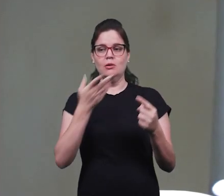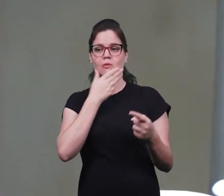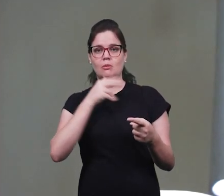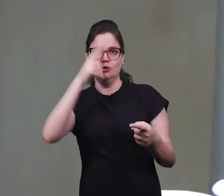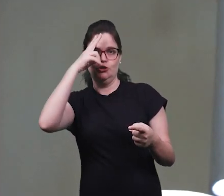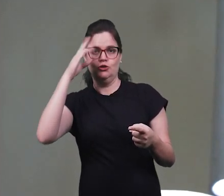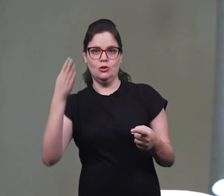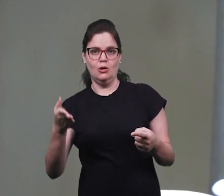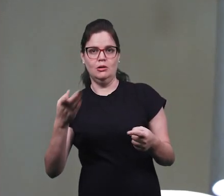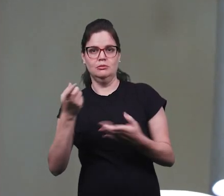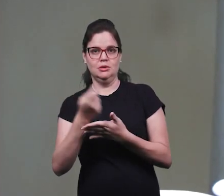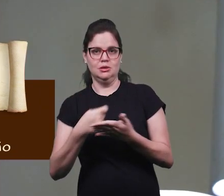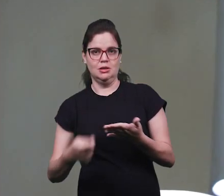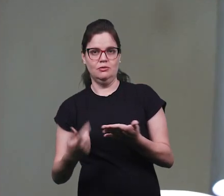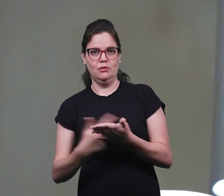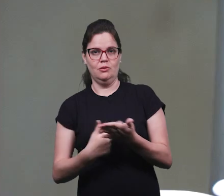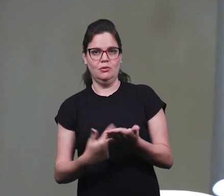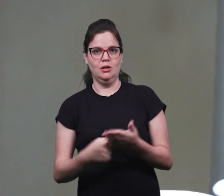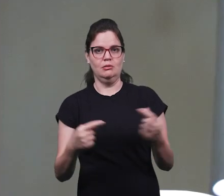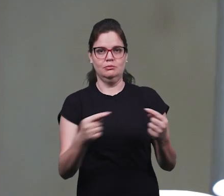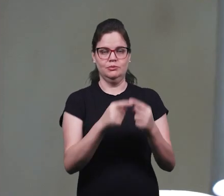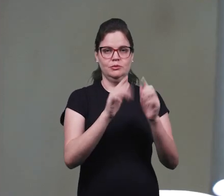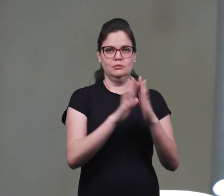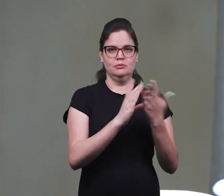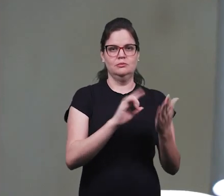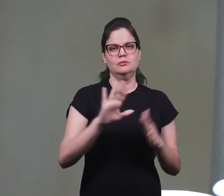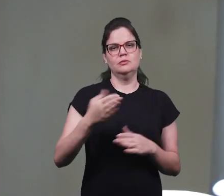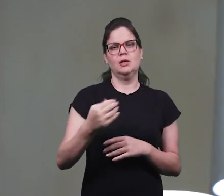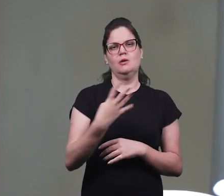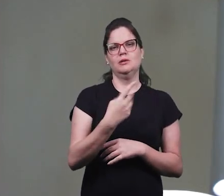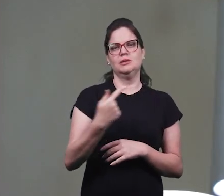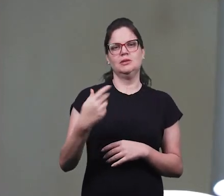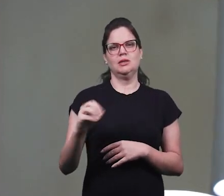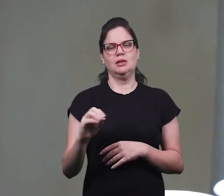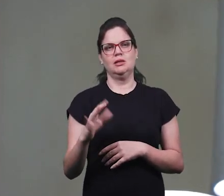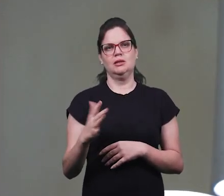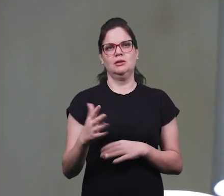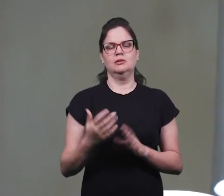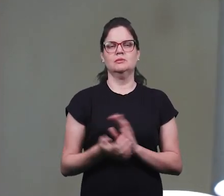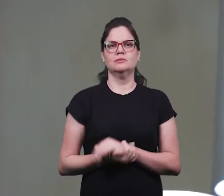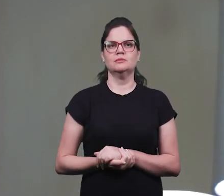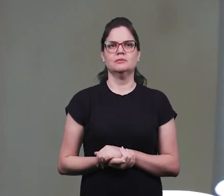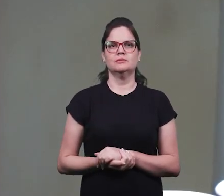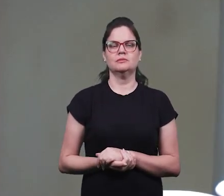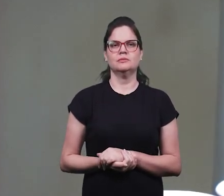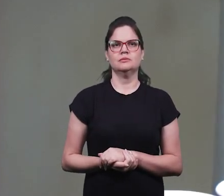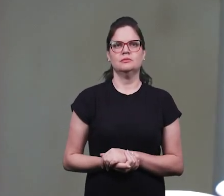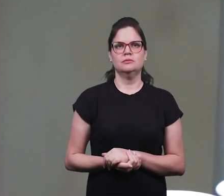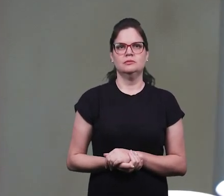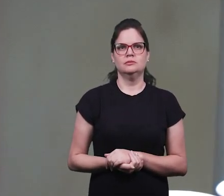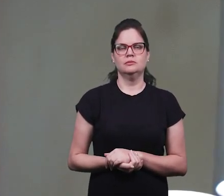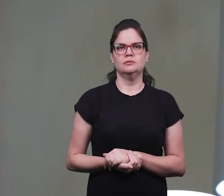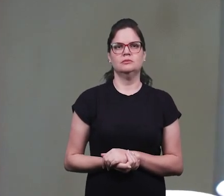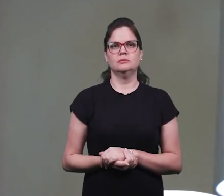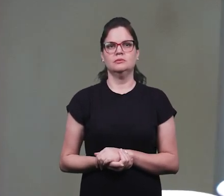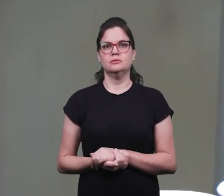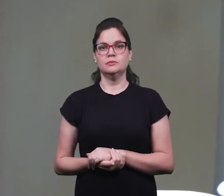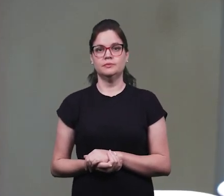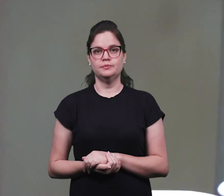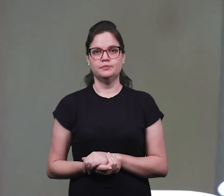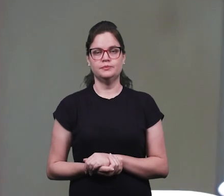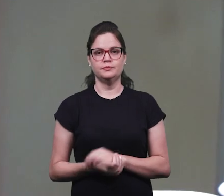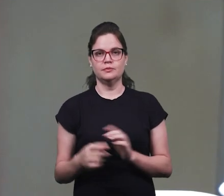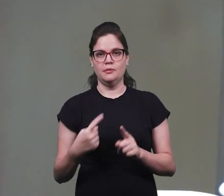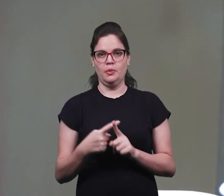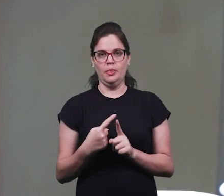provavelmente no ano 470, por aí, né? 470 e pouco. E segundo aqui o Xerxes foi no ano 486